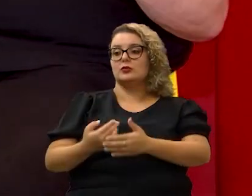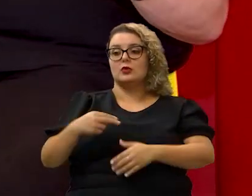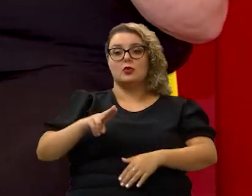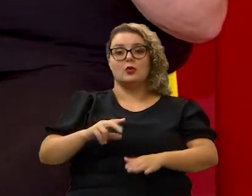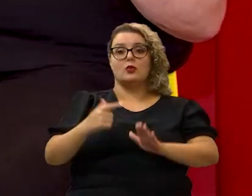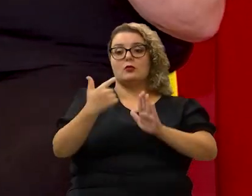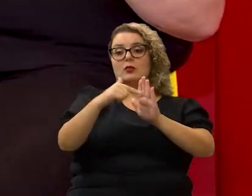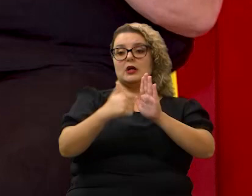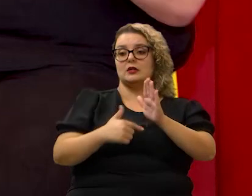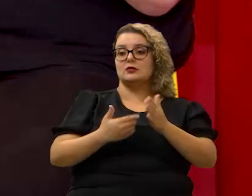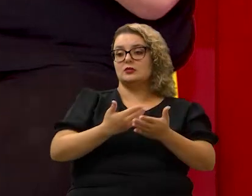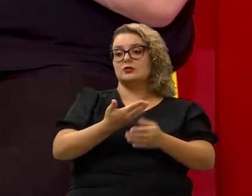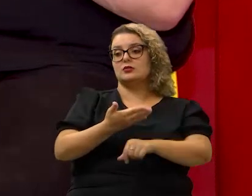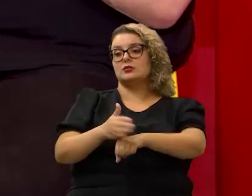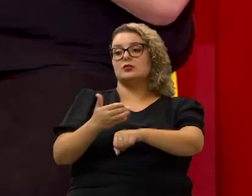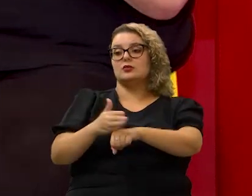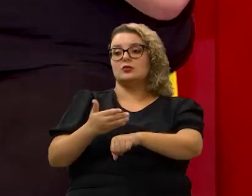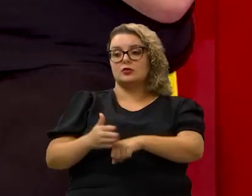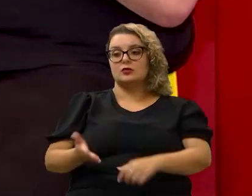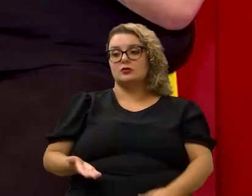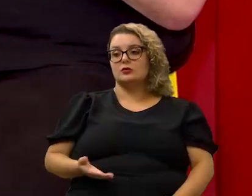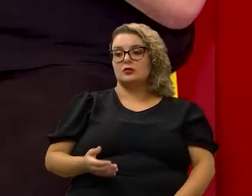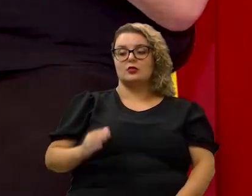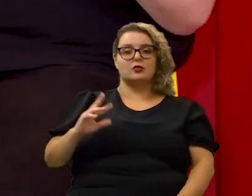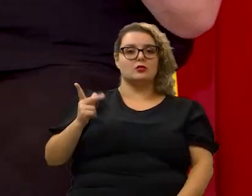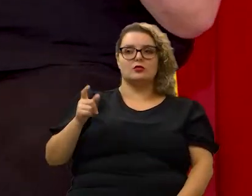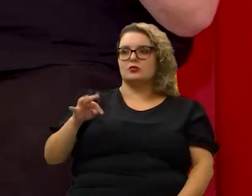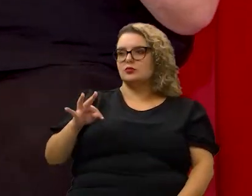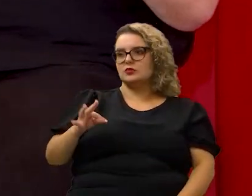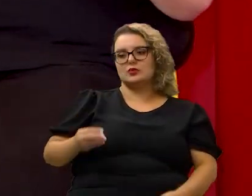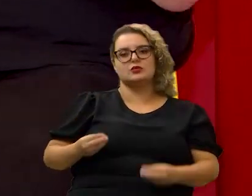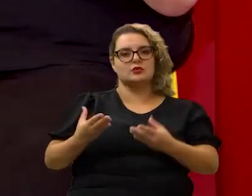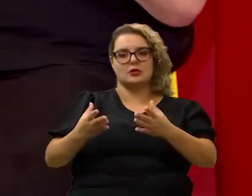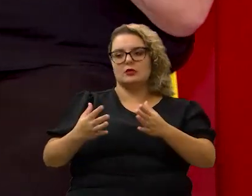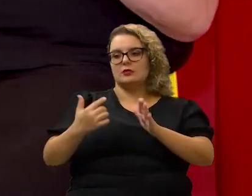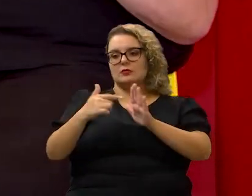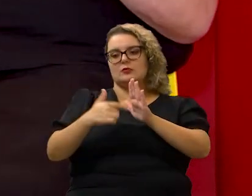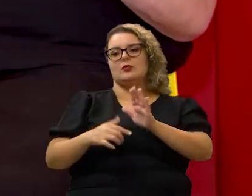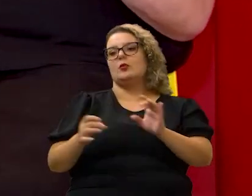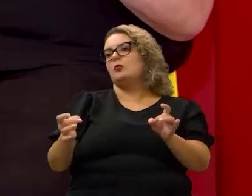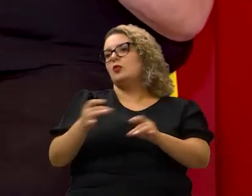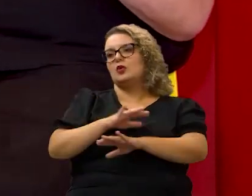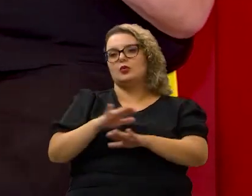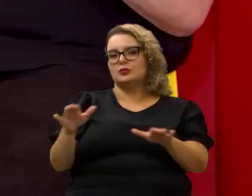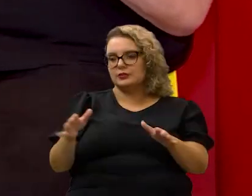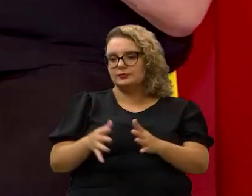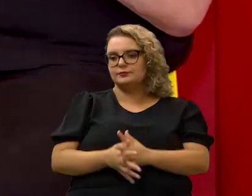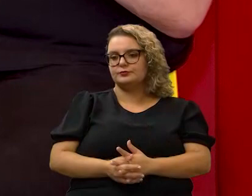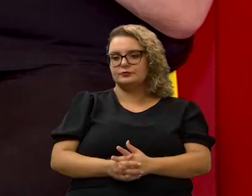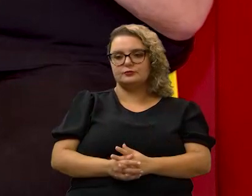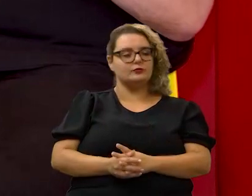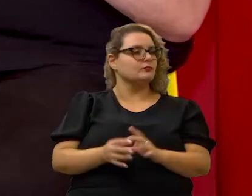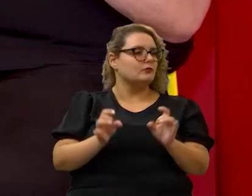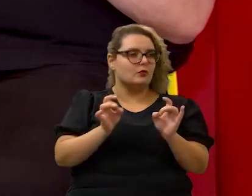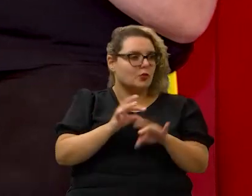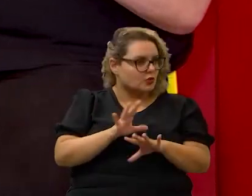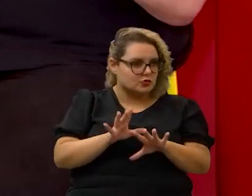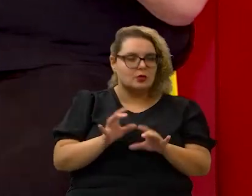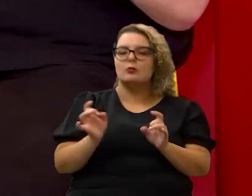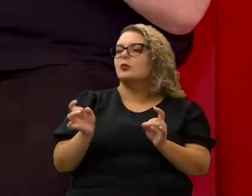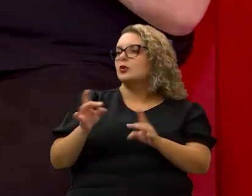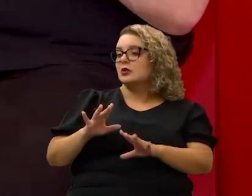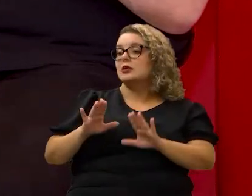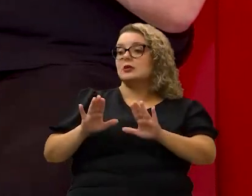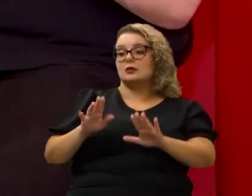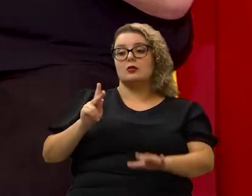lista de exercícios, o chat fornece a lista acabada. Desde